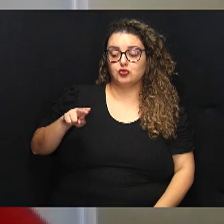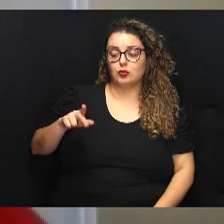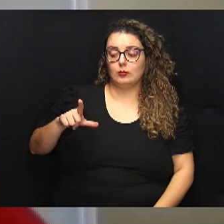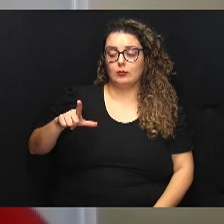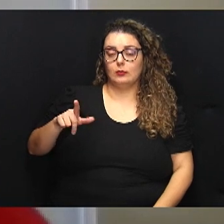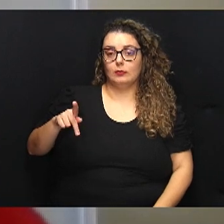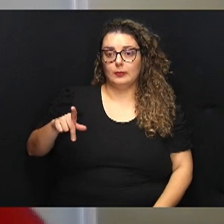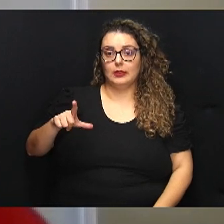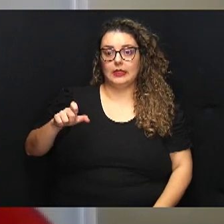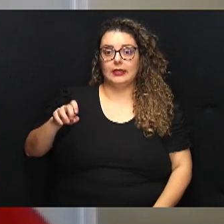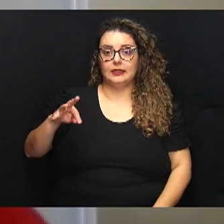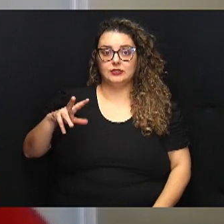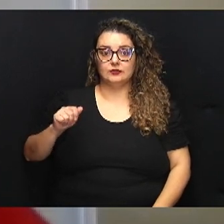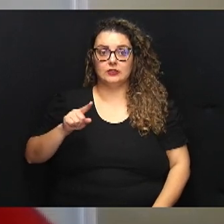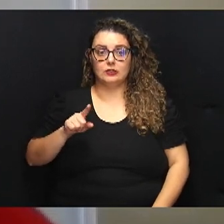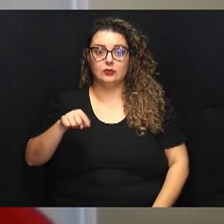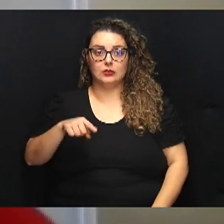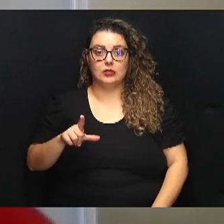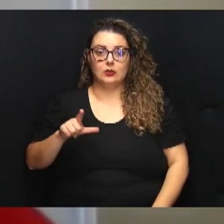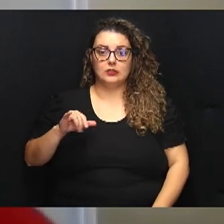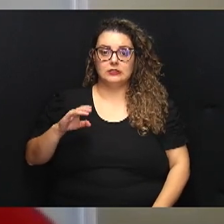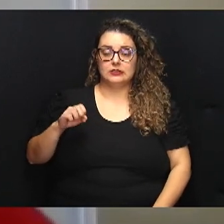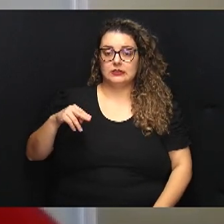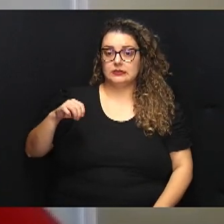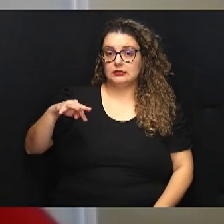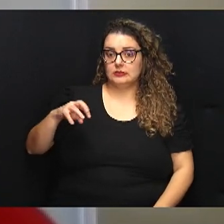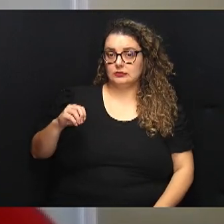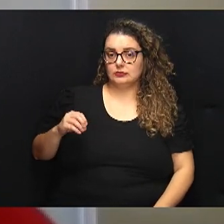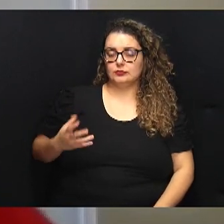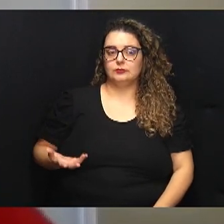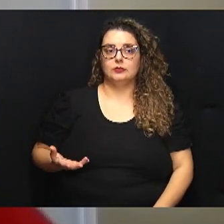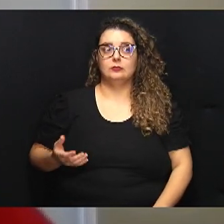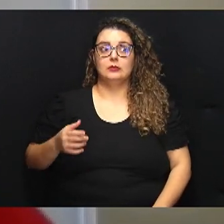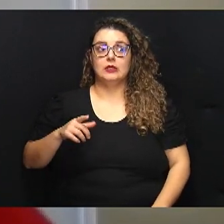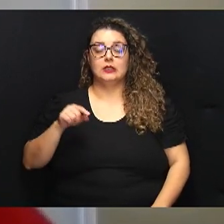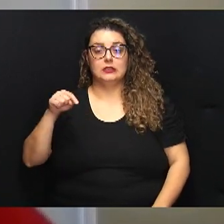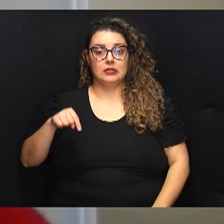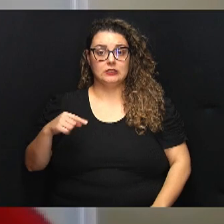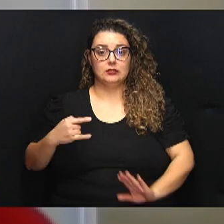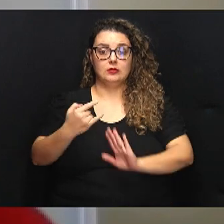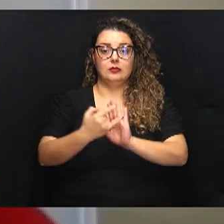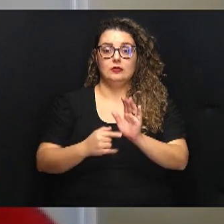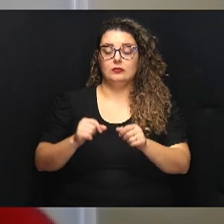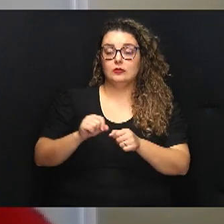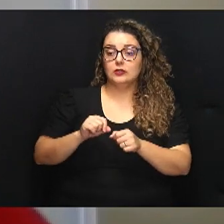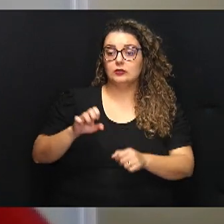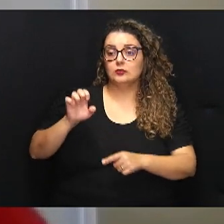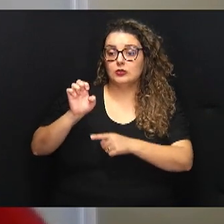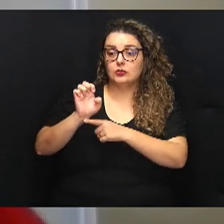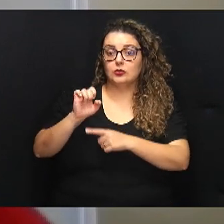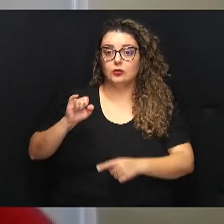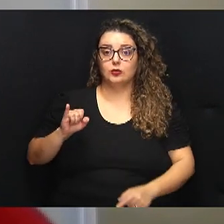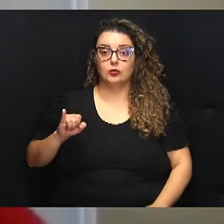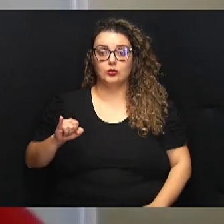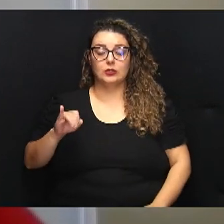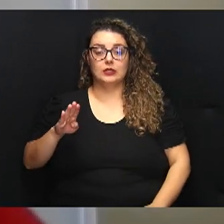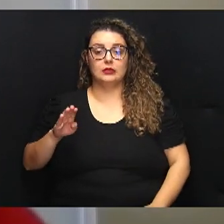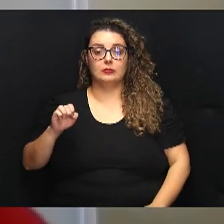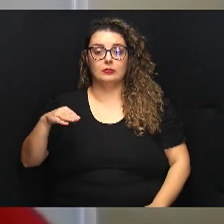está licenciando, mas, por exemplo, se o licenciamento está sendo feito pelo Estado, o IBAMA pode